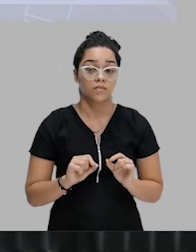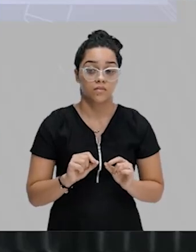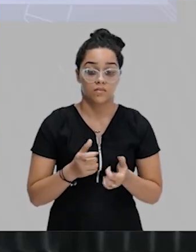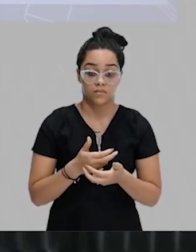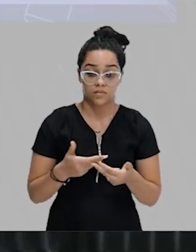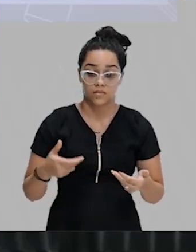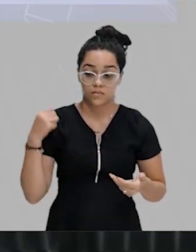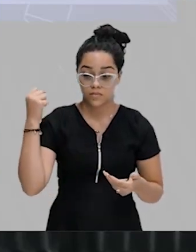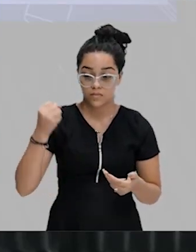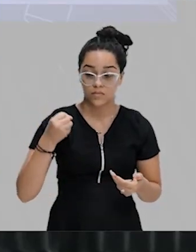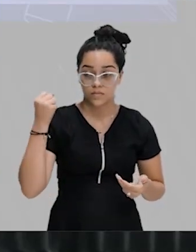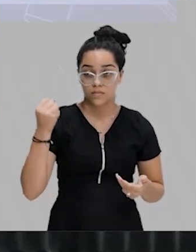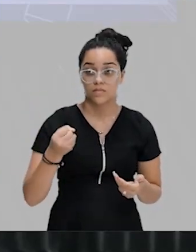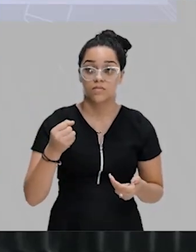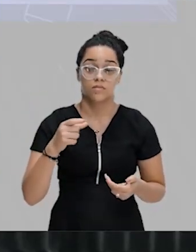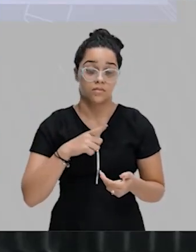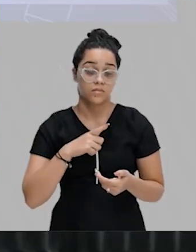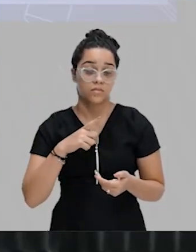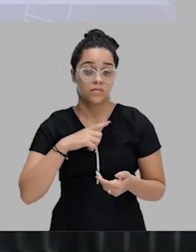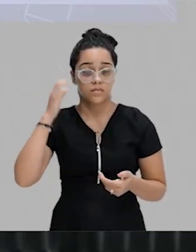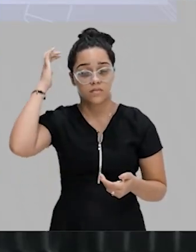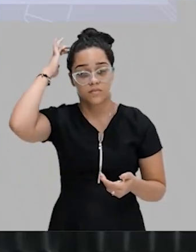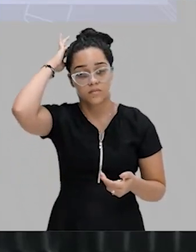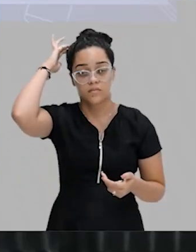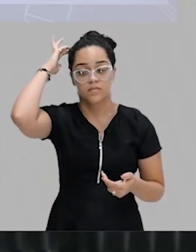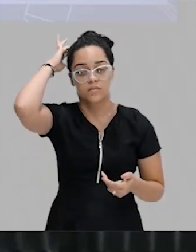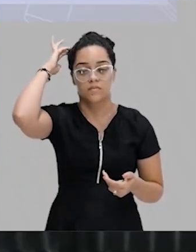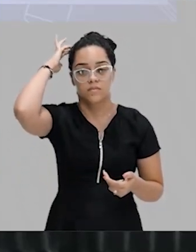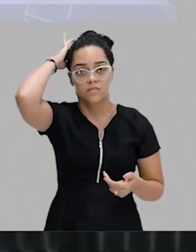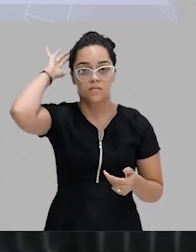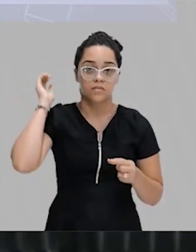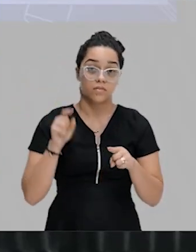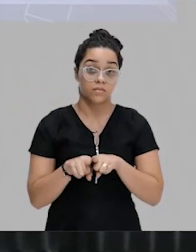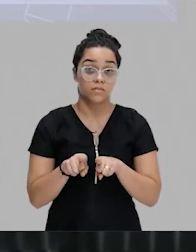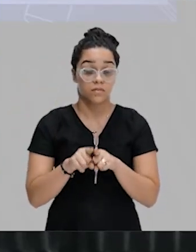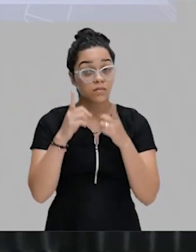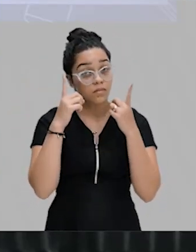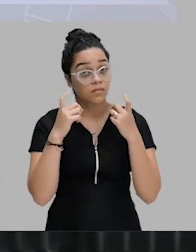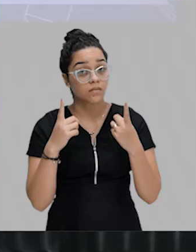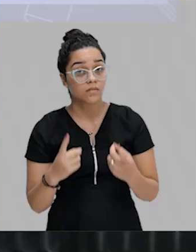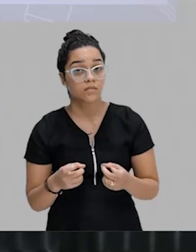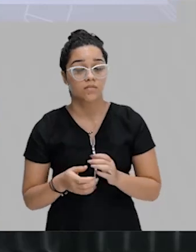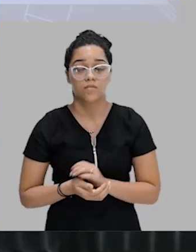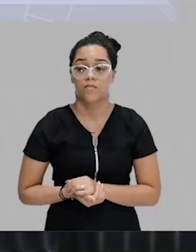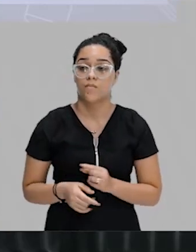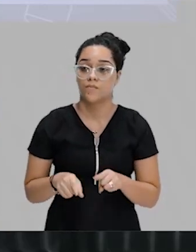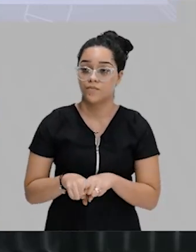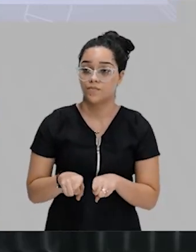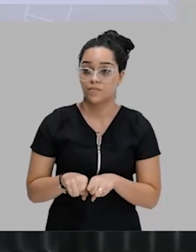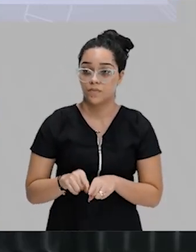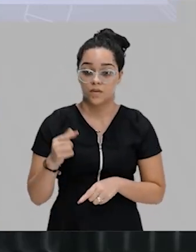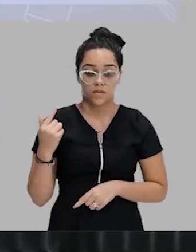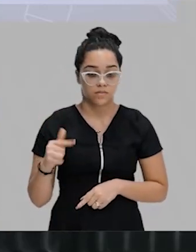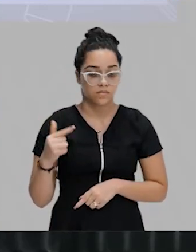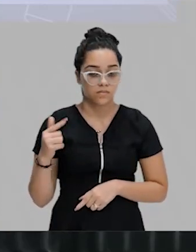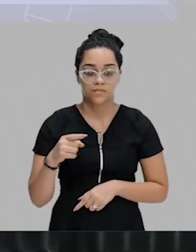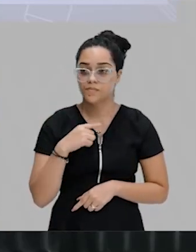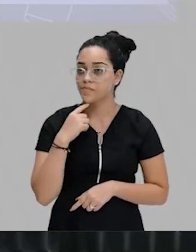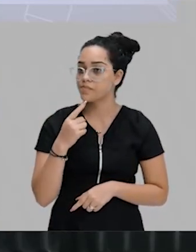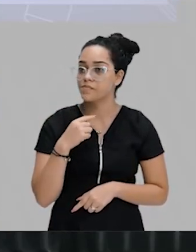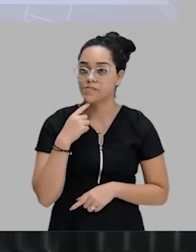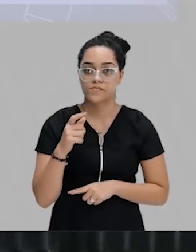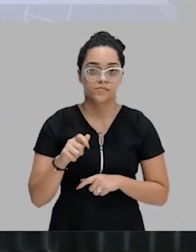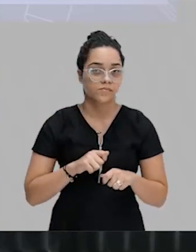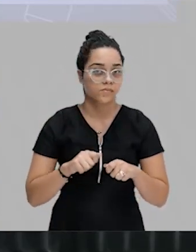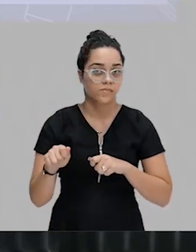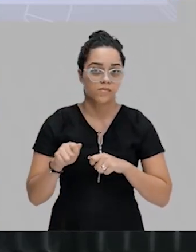essas revoltas, mais revoltas aconteciam, e de uma forma violenta. A nobreza ela não está conseguindo